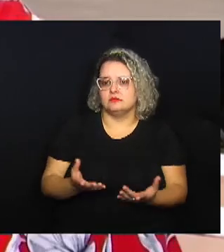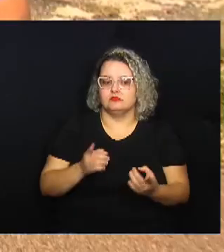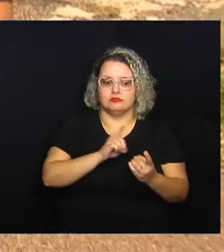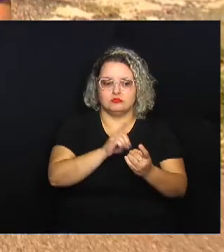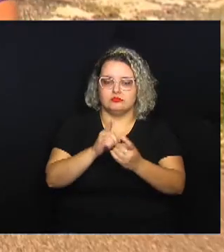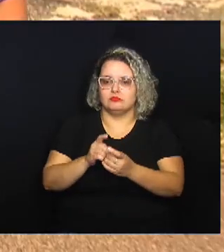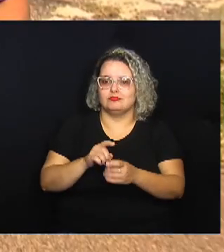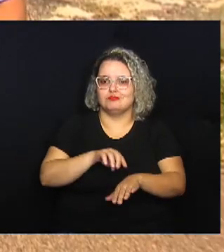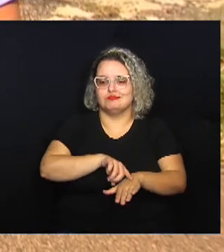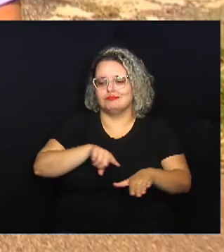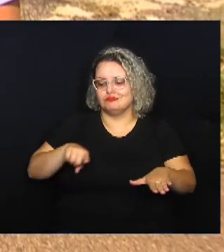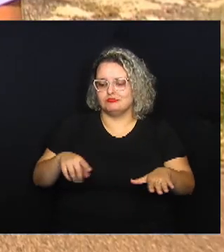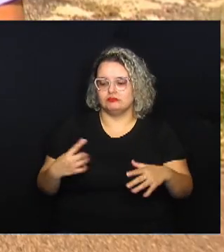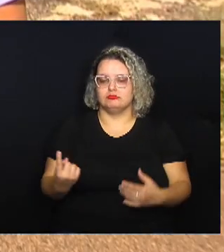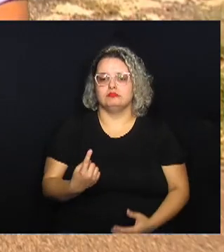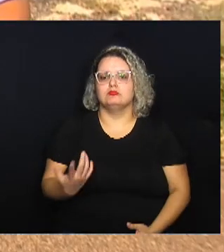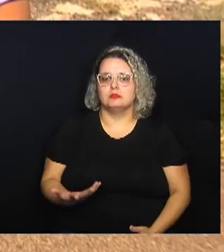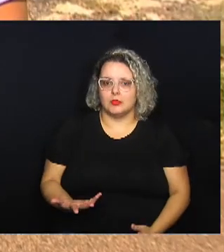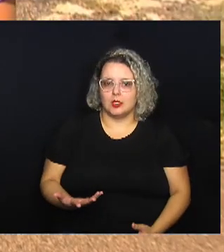segregada